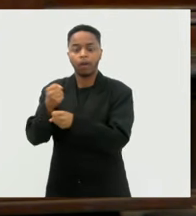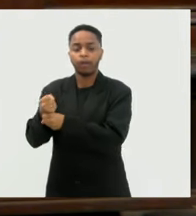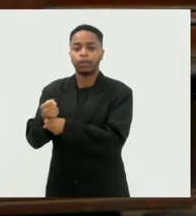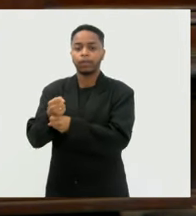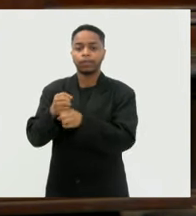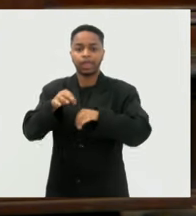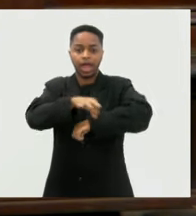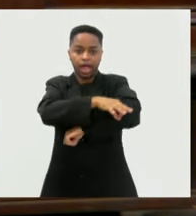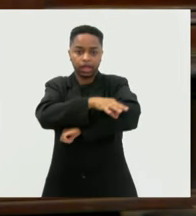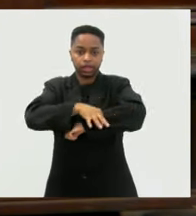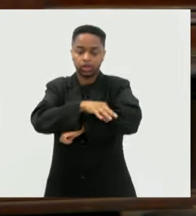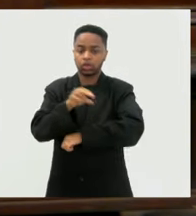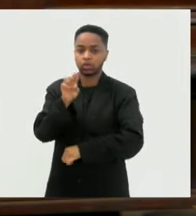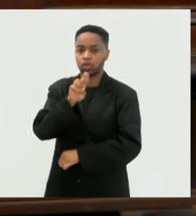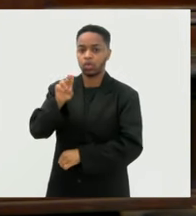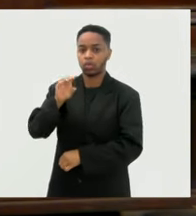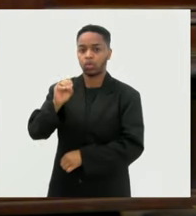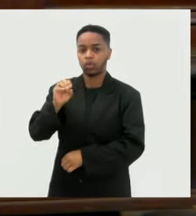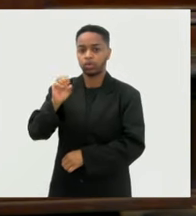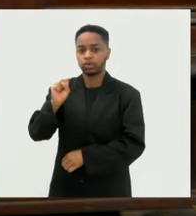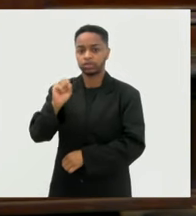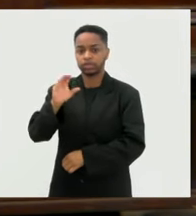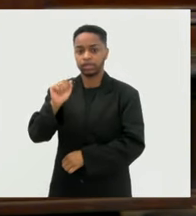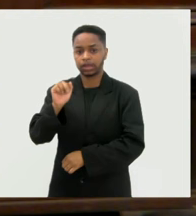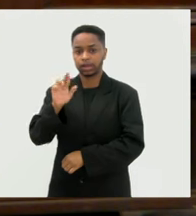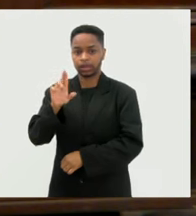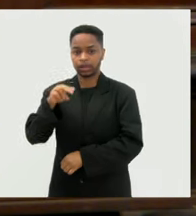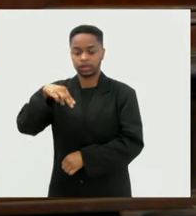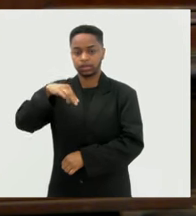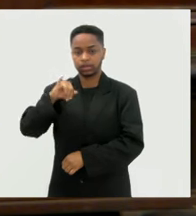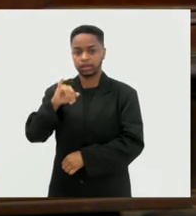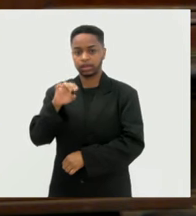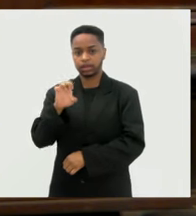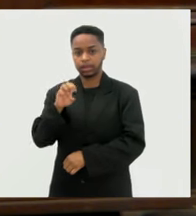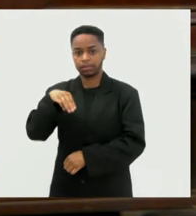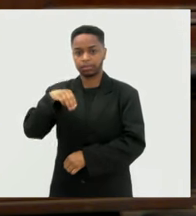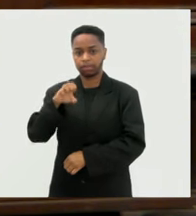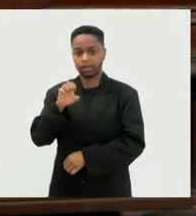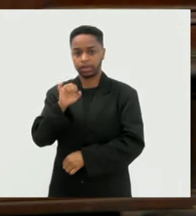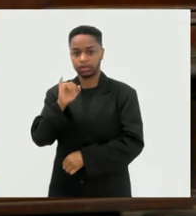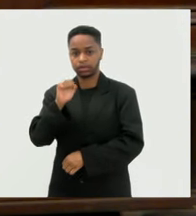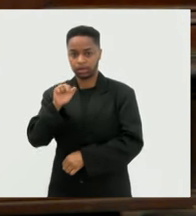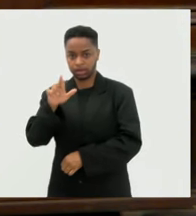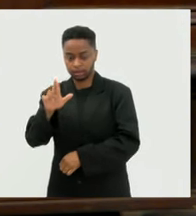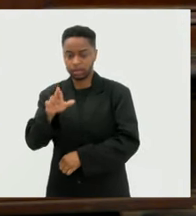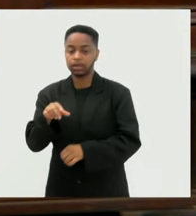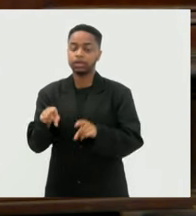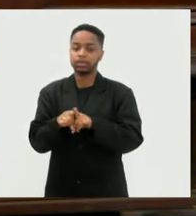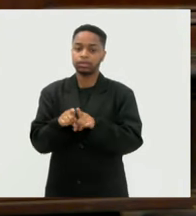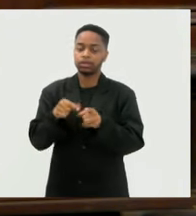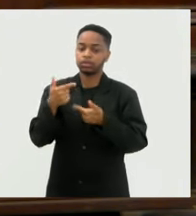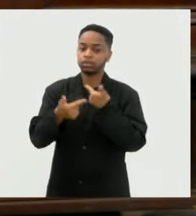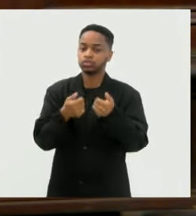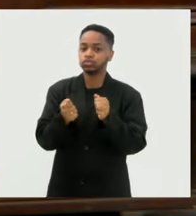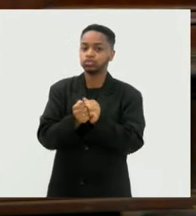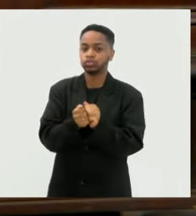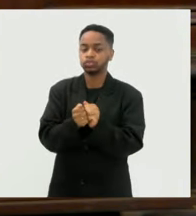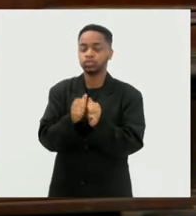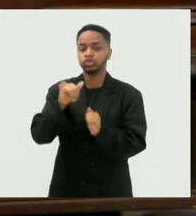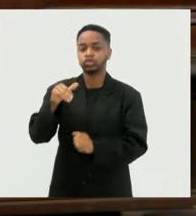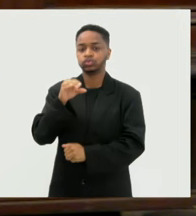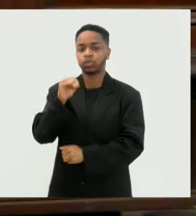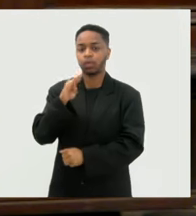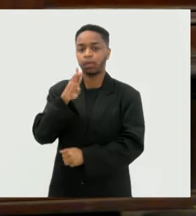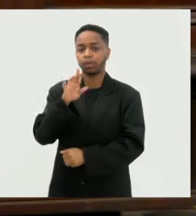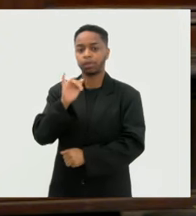que chamava-se Susequind, com o arquiteto João Otávio Brizola e